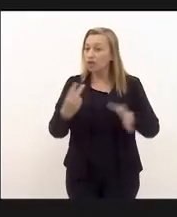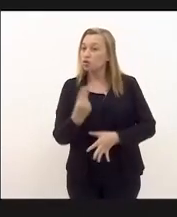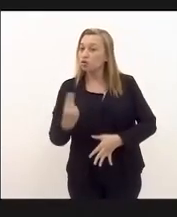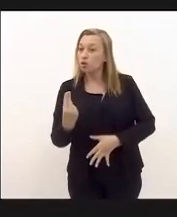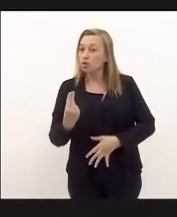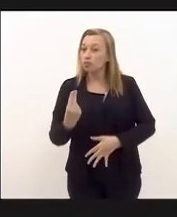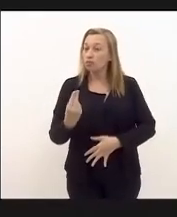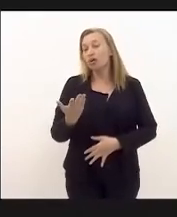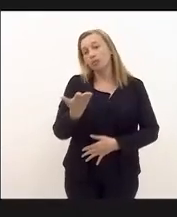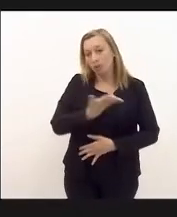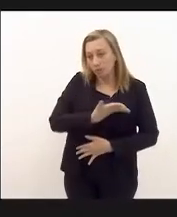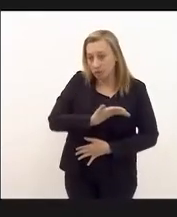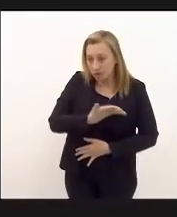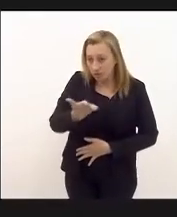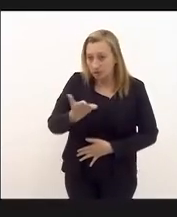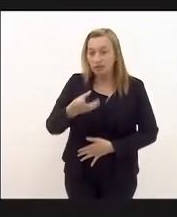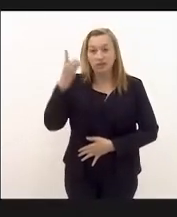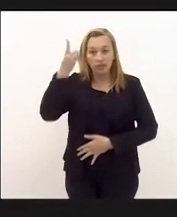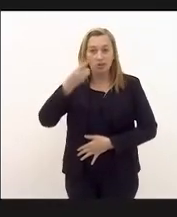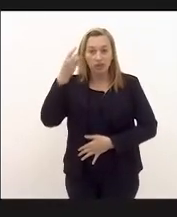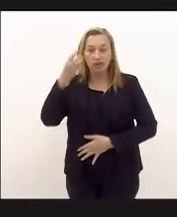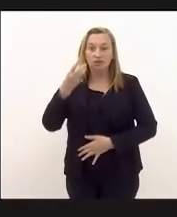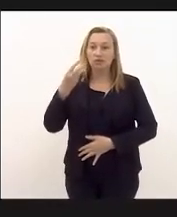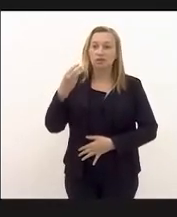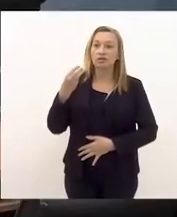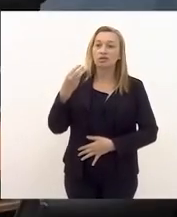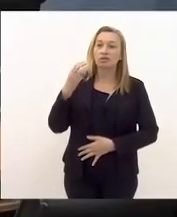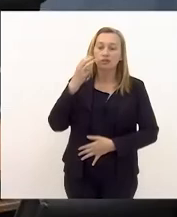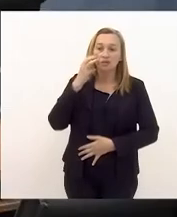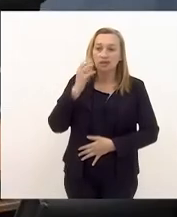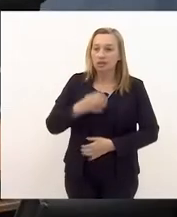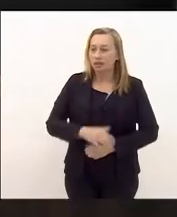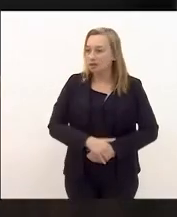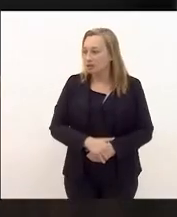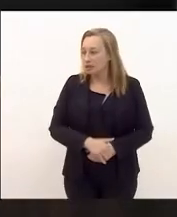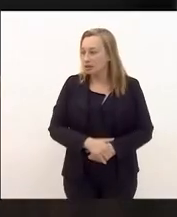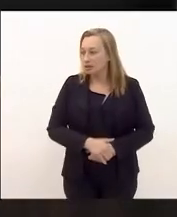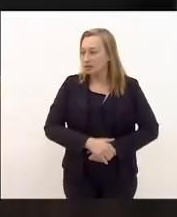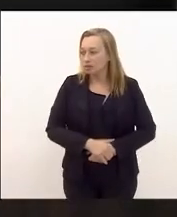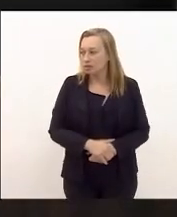o nobre colega, deputado Valdeque Carneiro. Tá, o